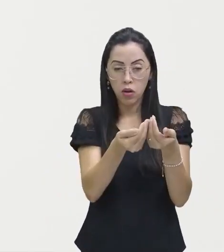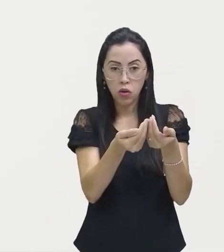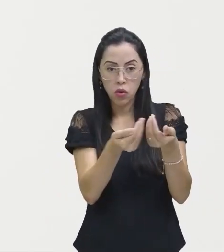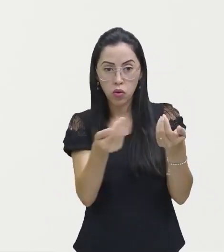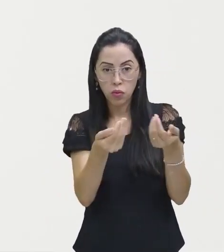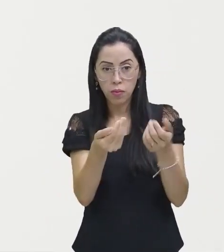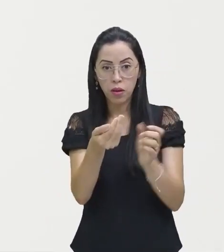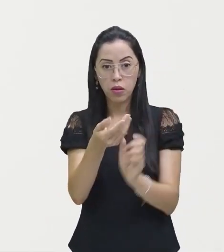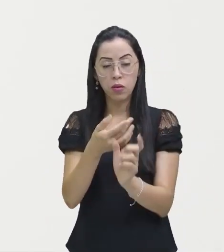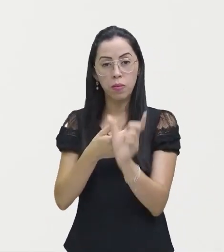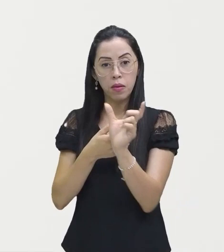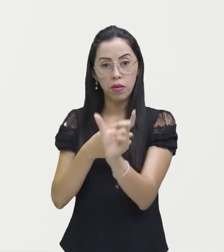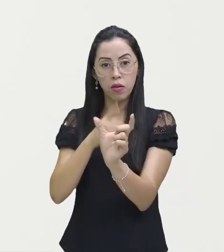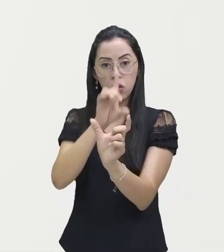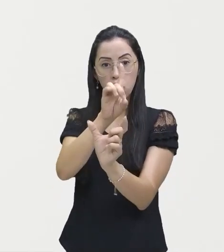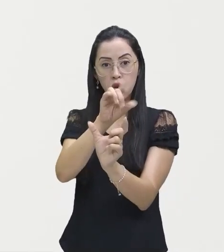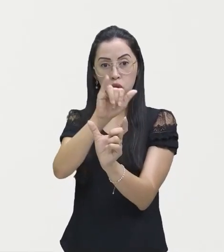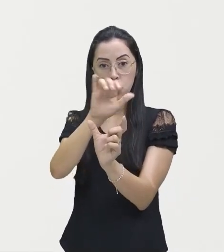feiticeira